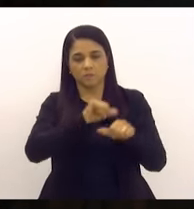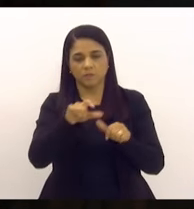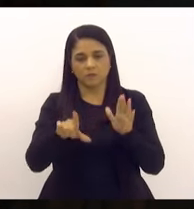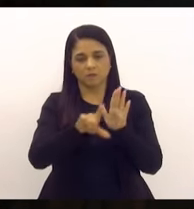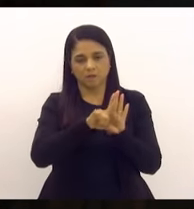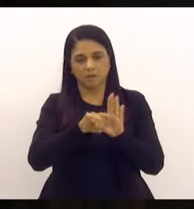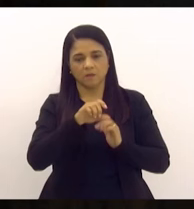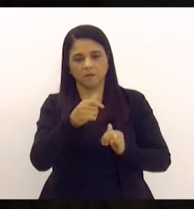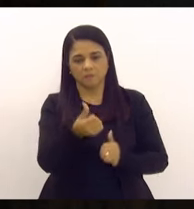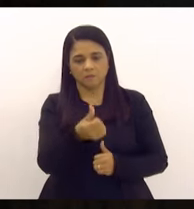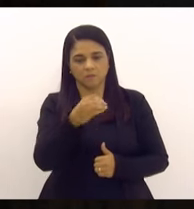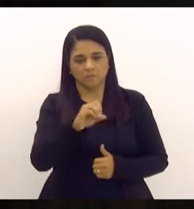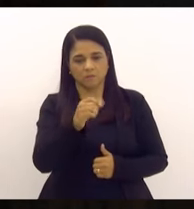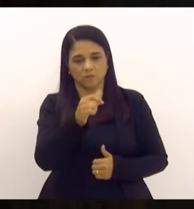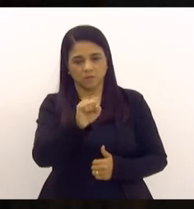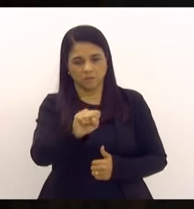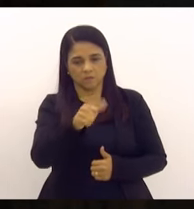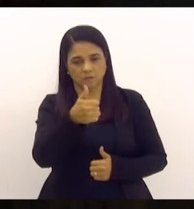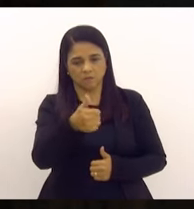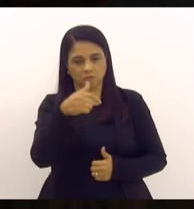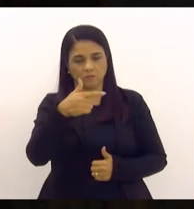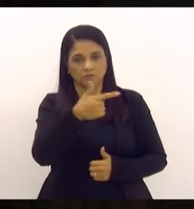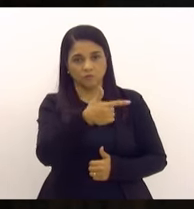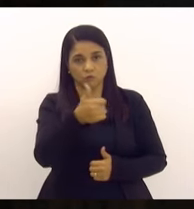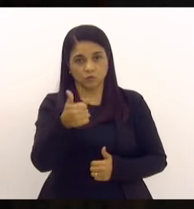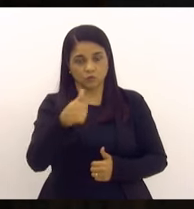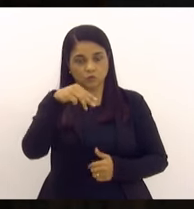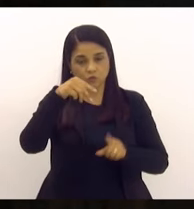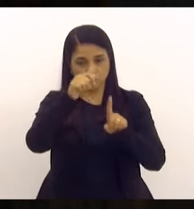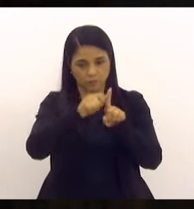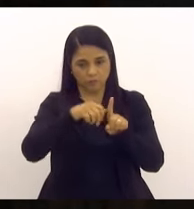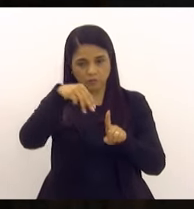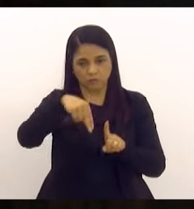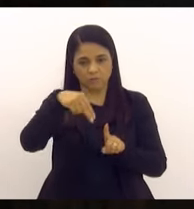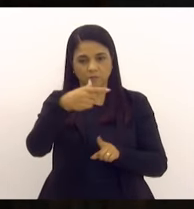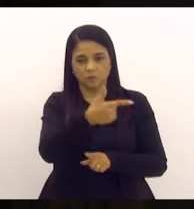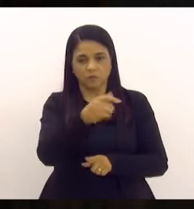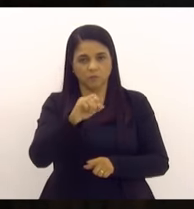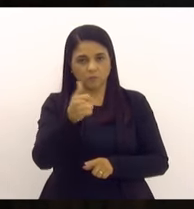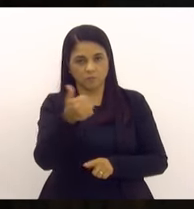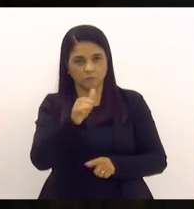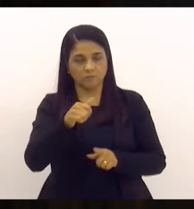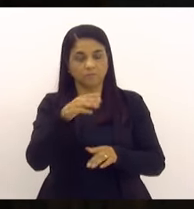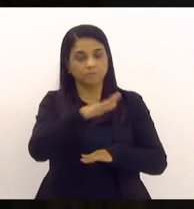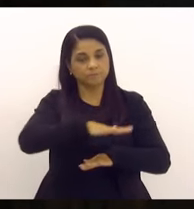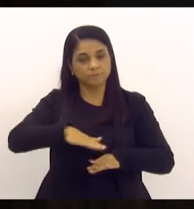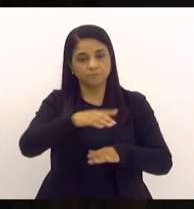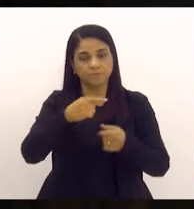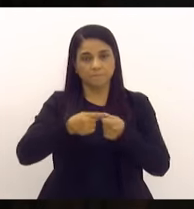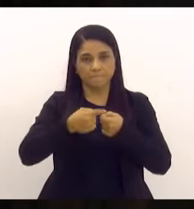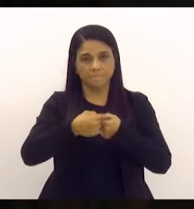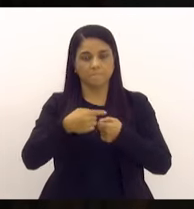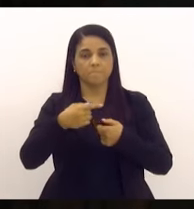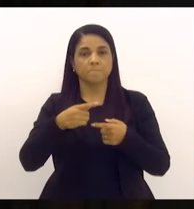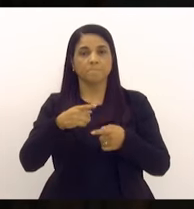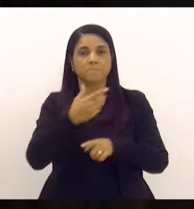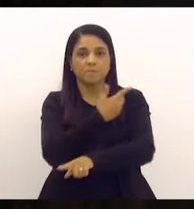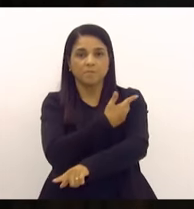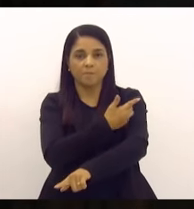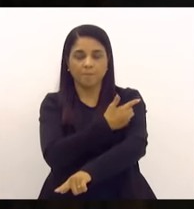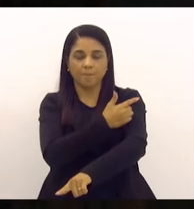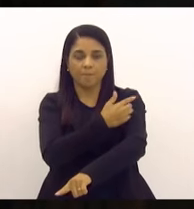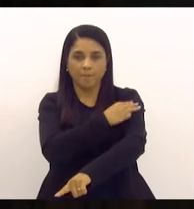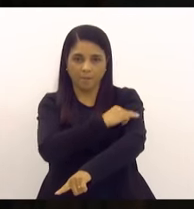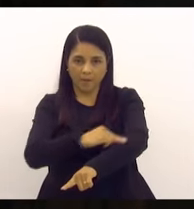novembro de 2011, que declara o município de Macaé como capital do petróleo no estado do Rio de Janeiro, para